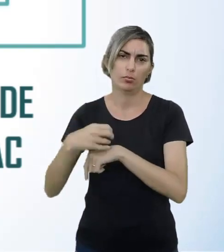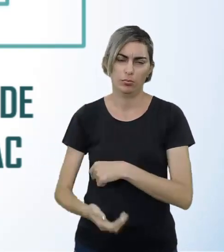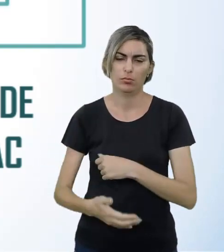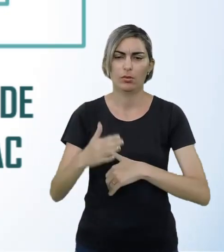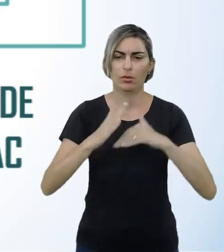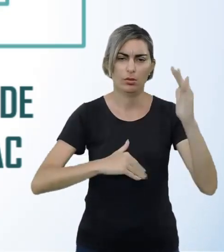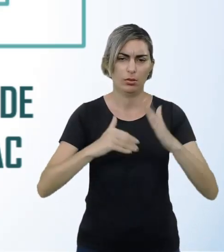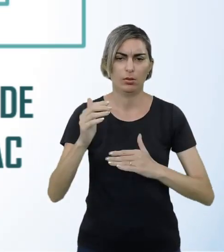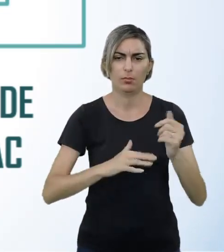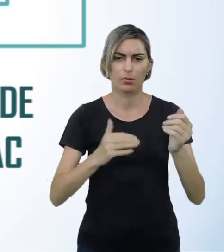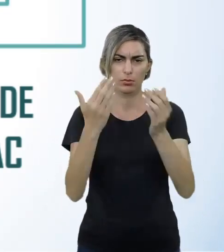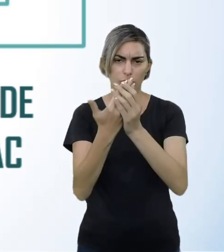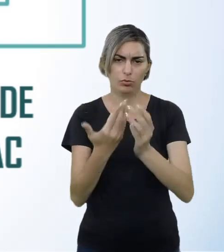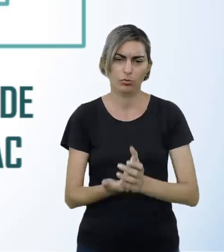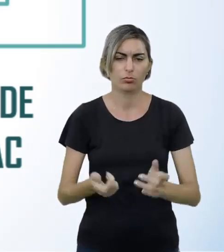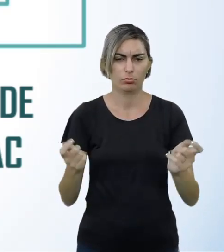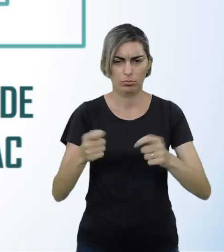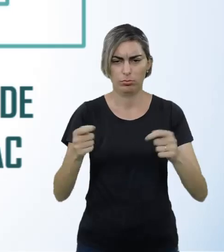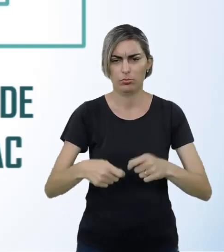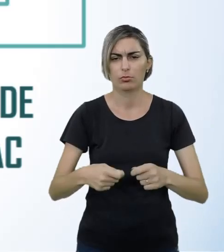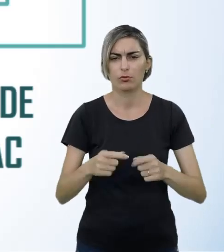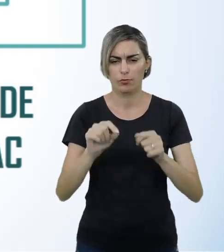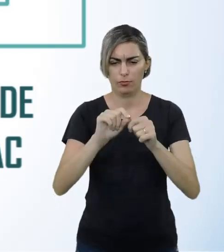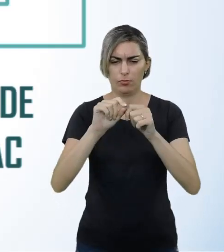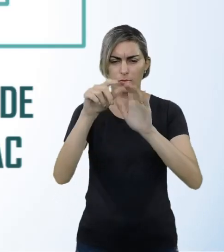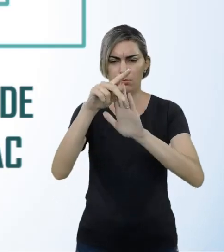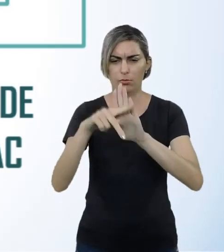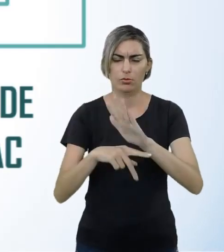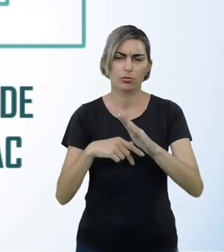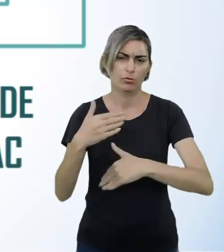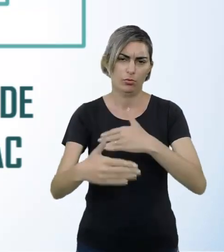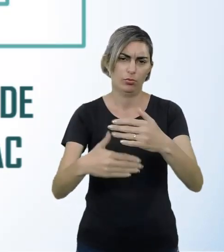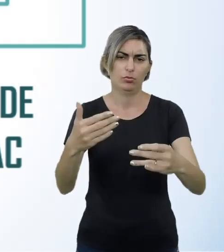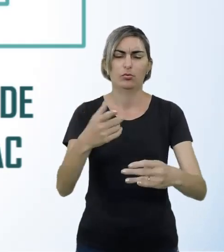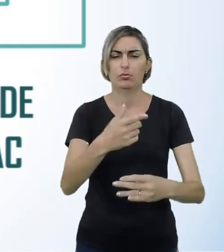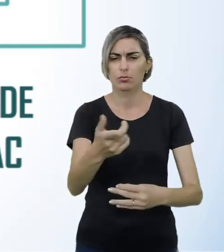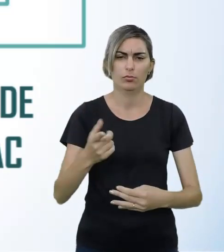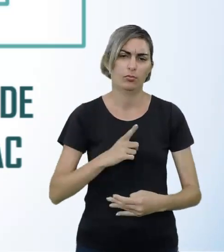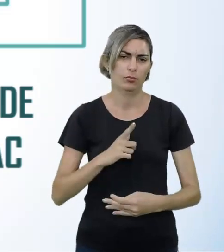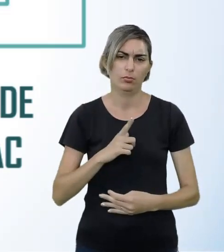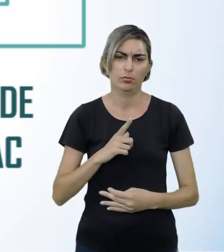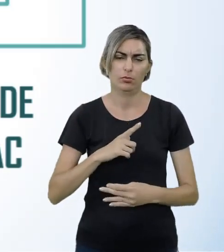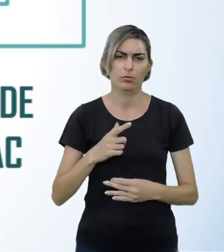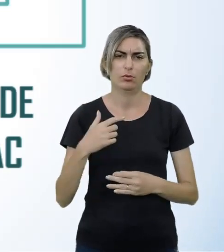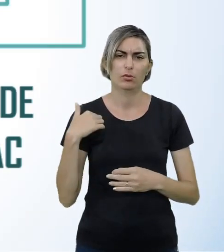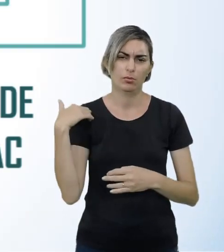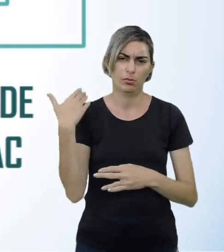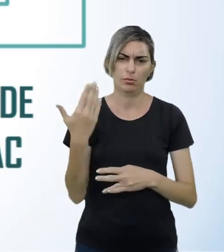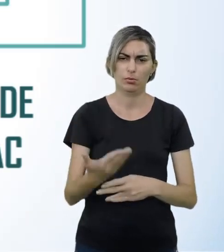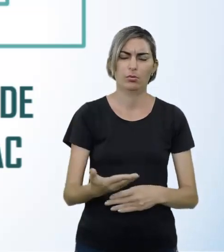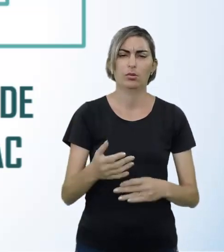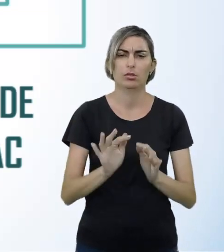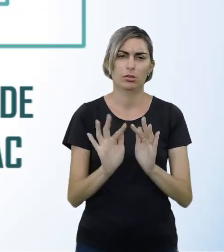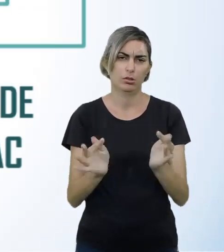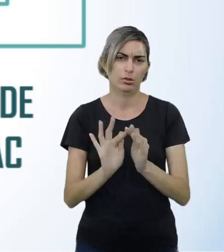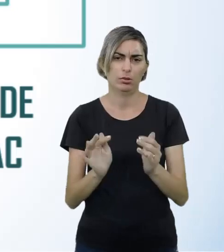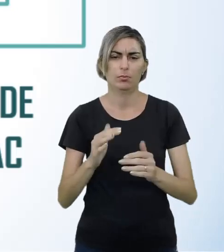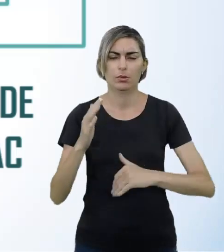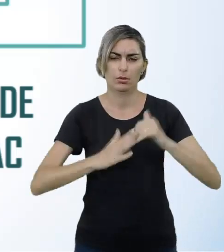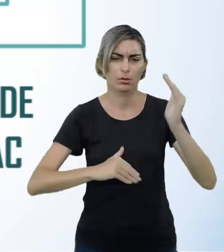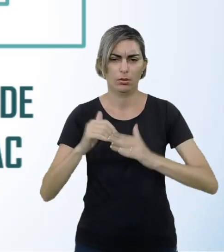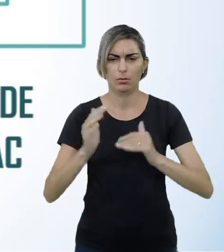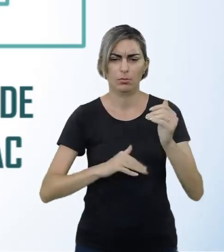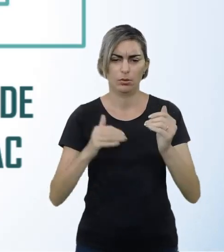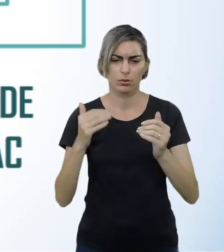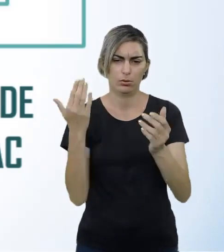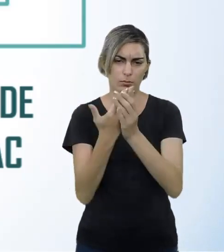uma capacidade de processamento suficiente para a maioria dos projetos que a gente desenvolve. Então você vai ter desde placas mais simples, com a capacidade